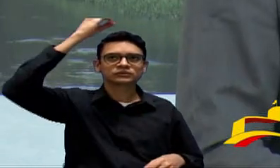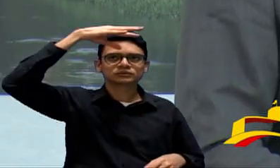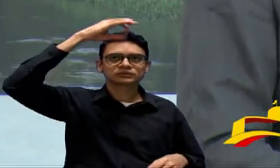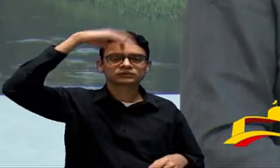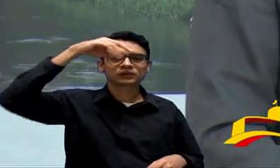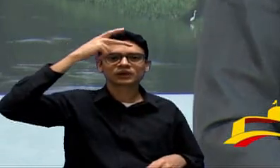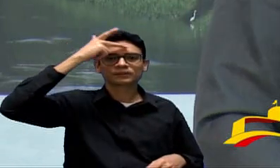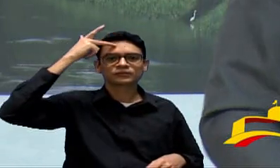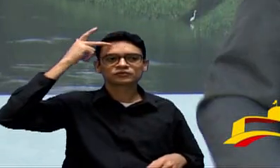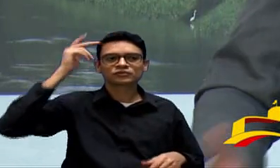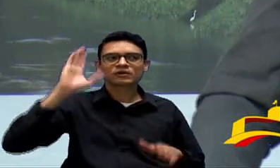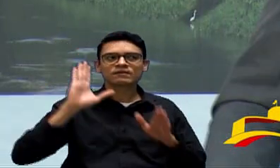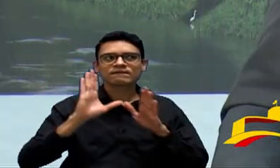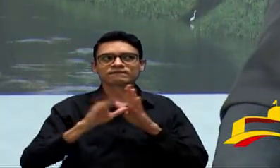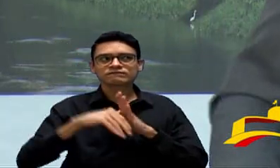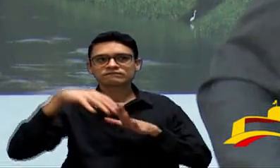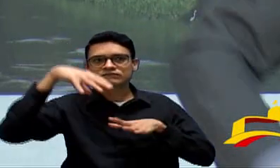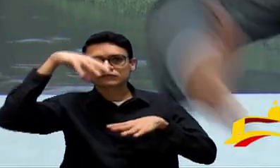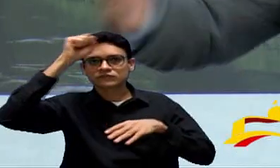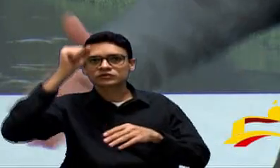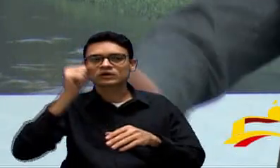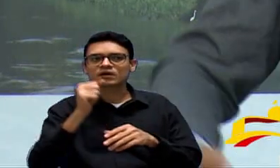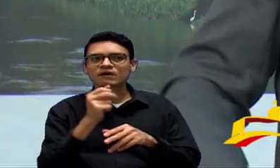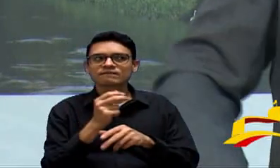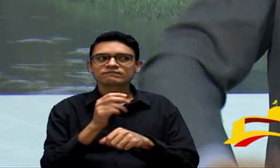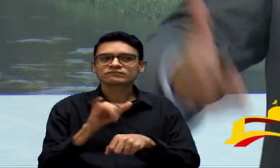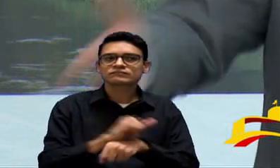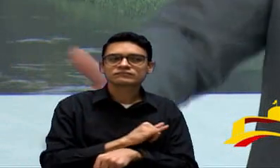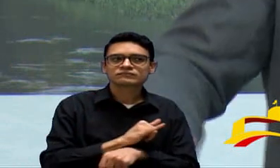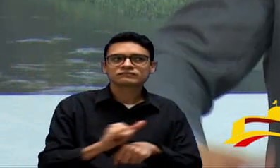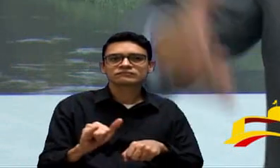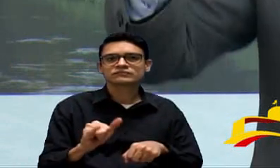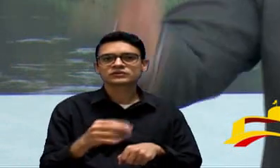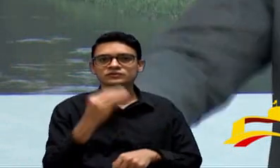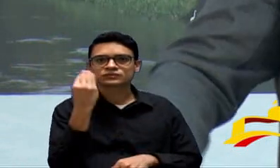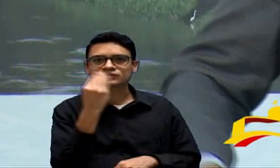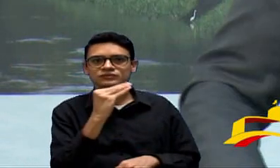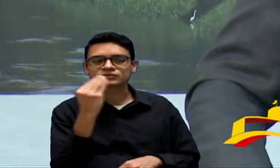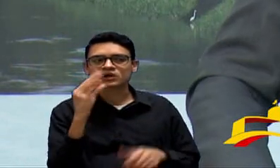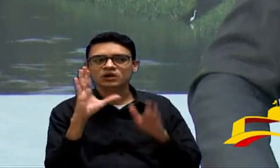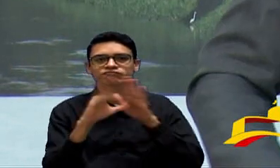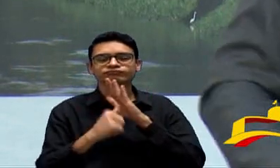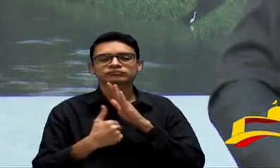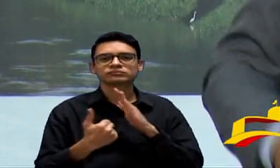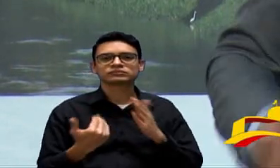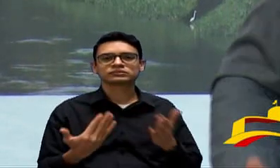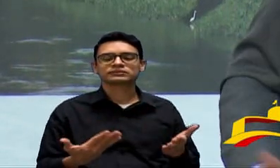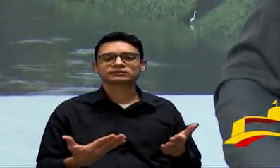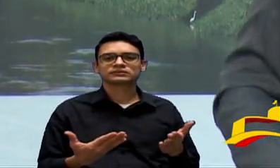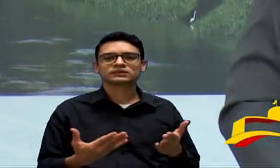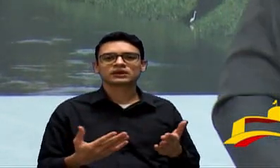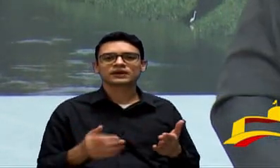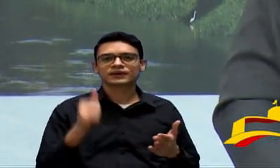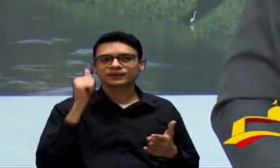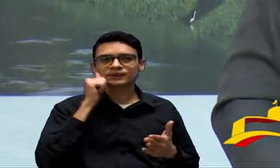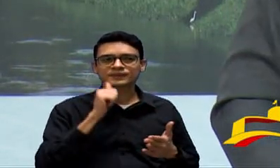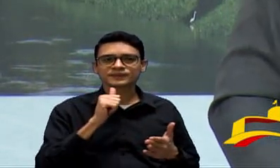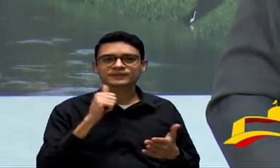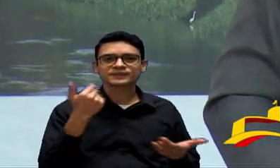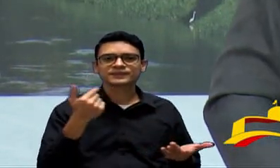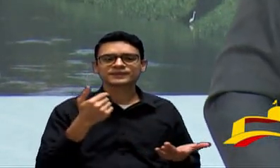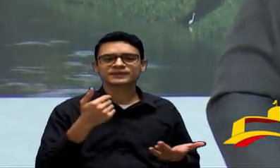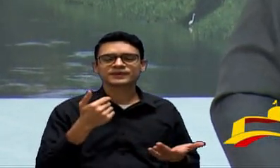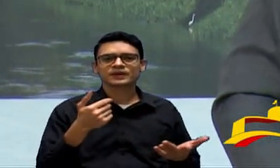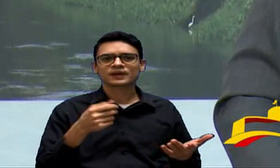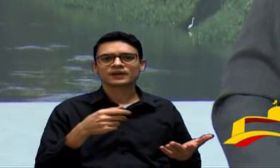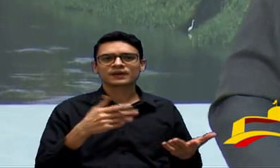o elemento que rouba, que furta uma senhora, que furta, que rouba um trabalhador, que assalta, ele consegue se esconder na escuridão.